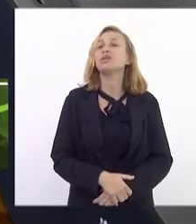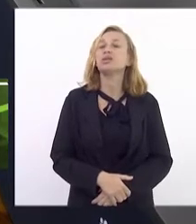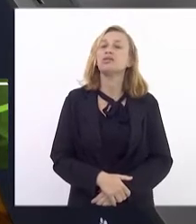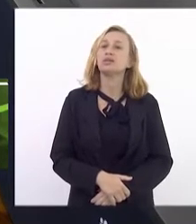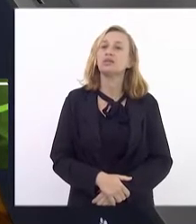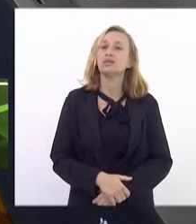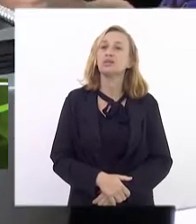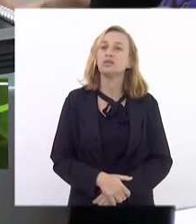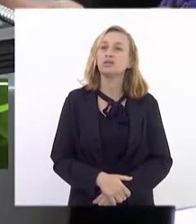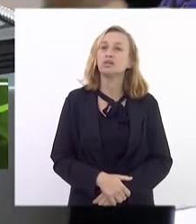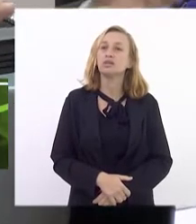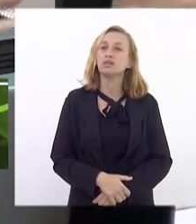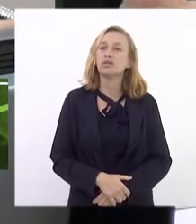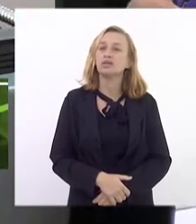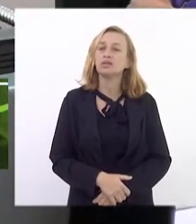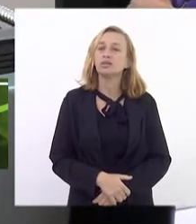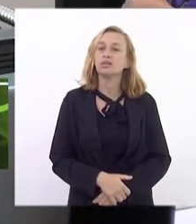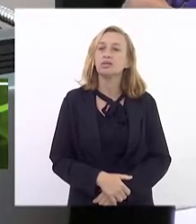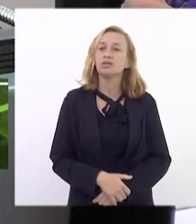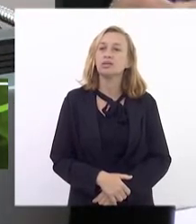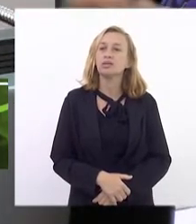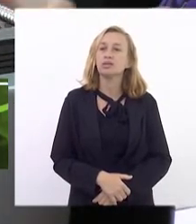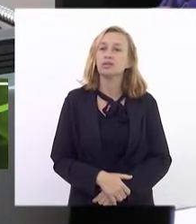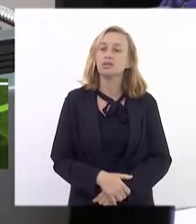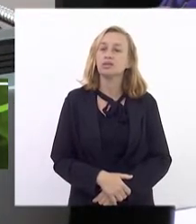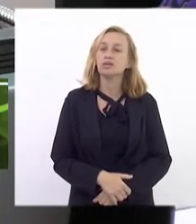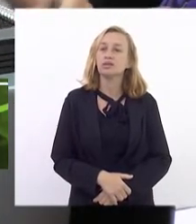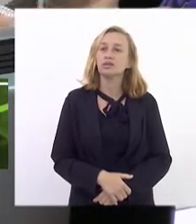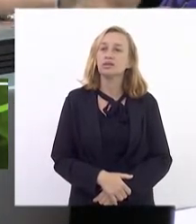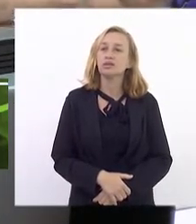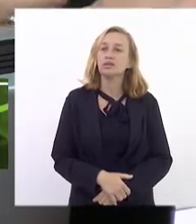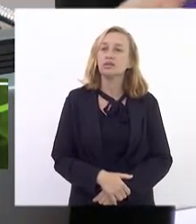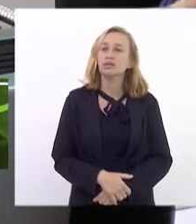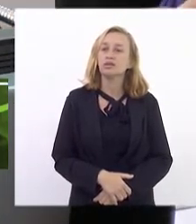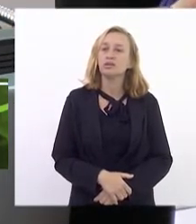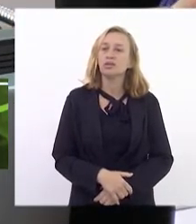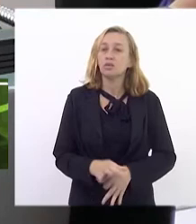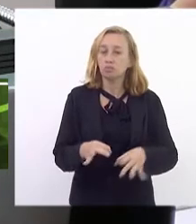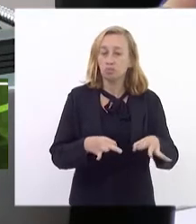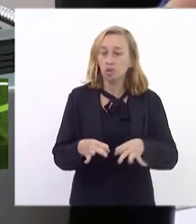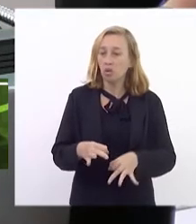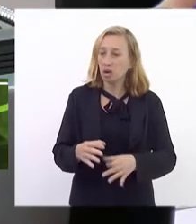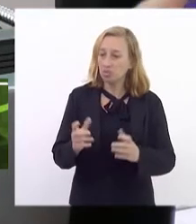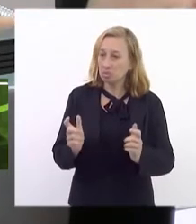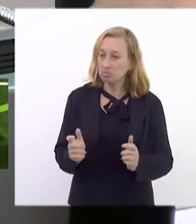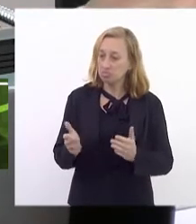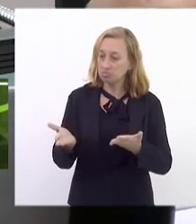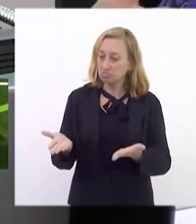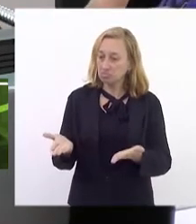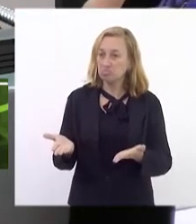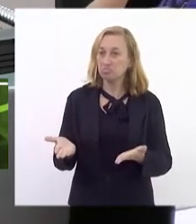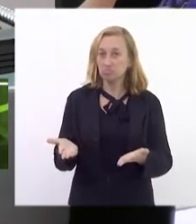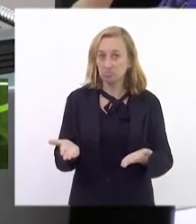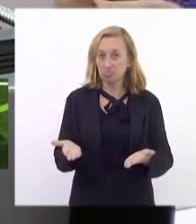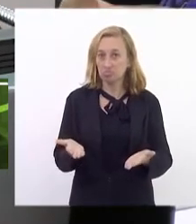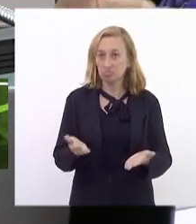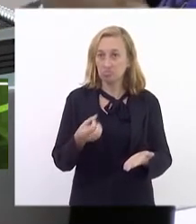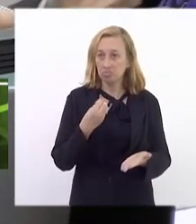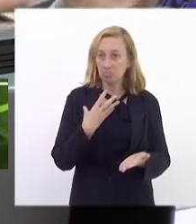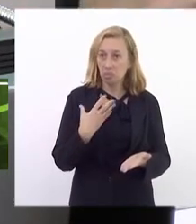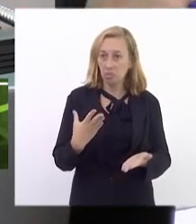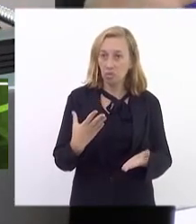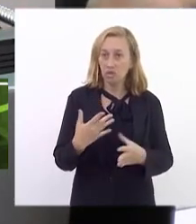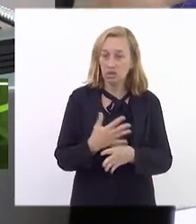Bom, uma revisão de expectativa dessa, um programa desse, né,